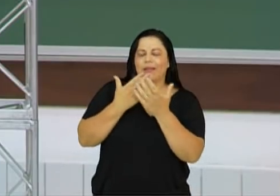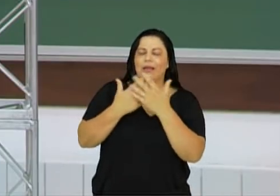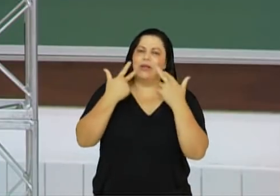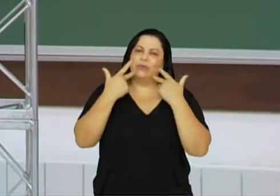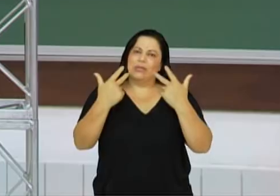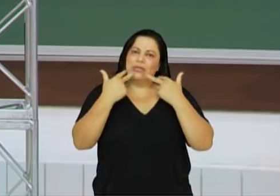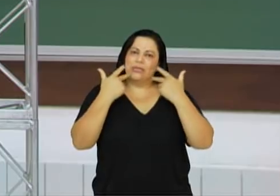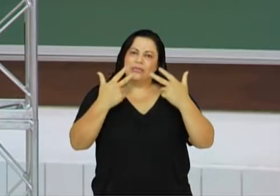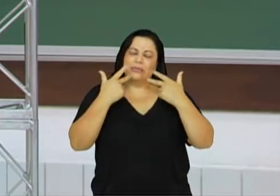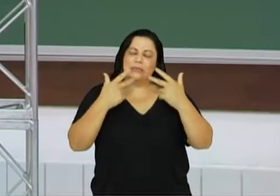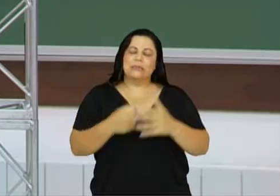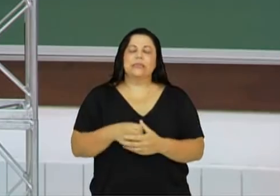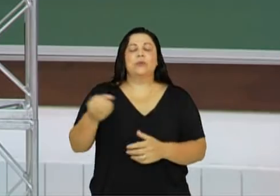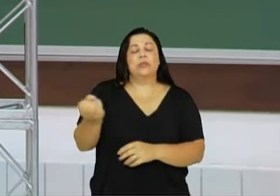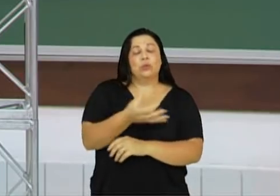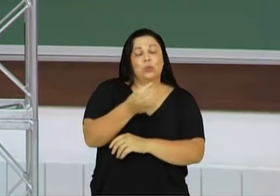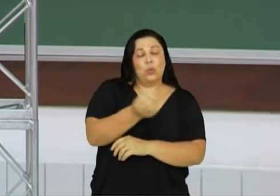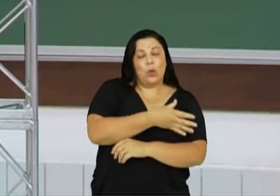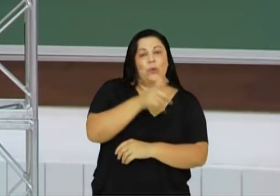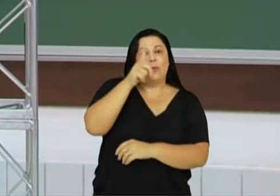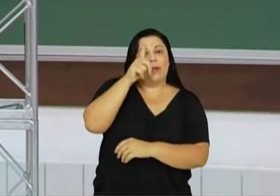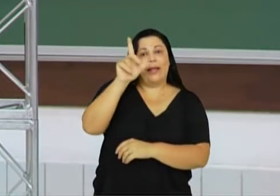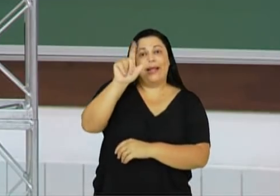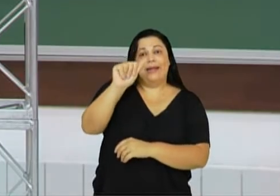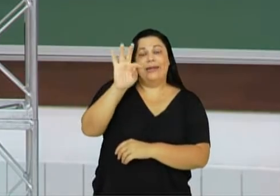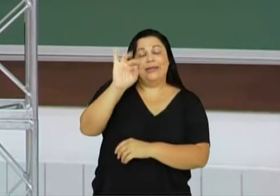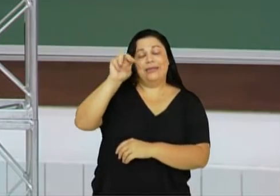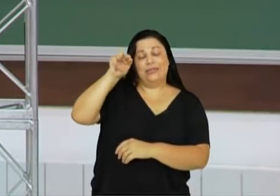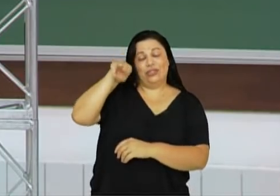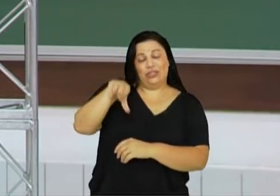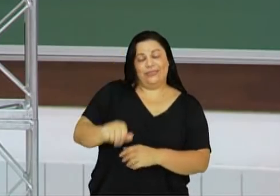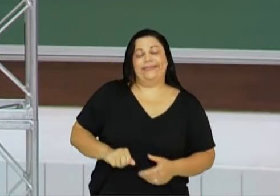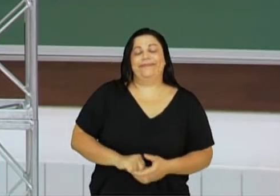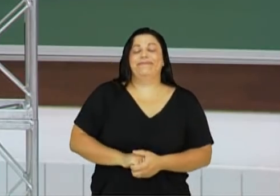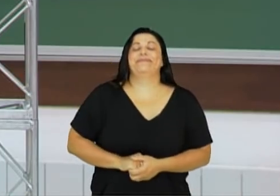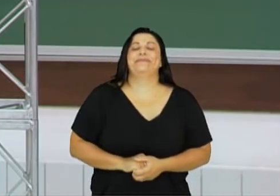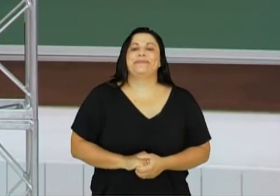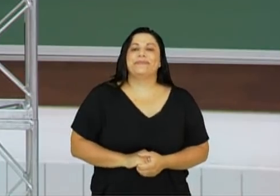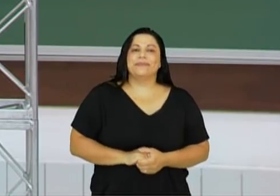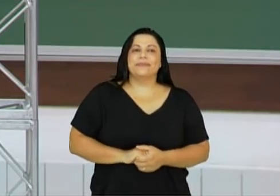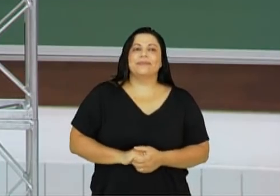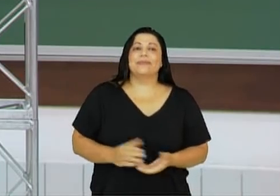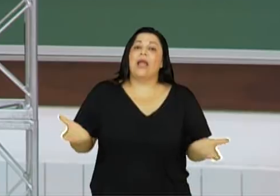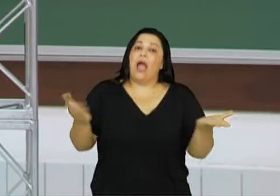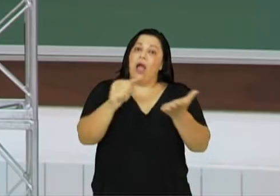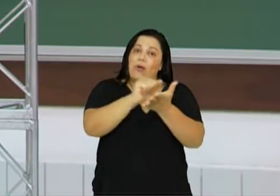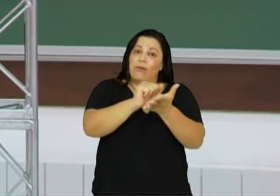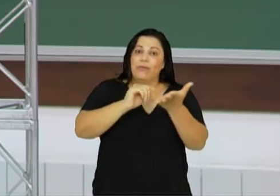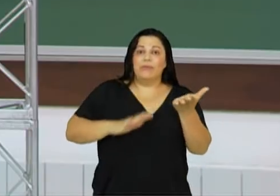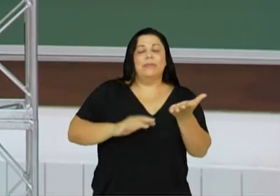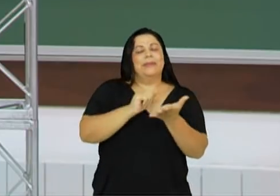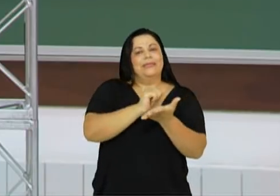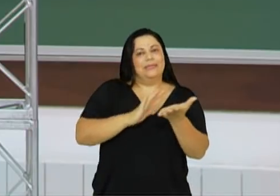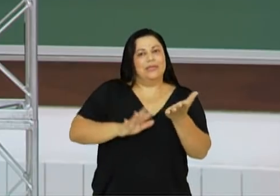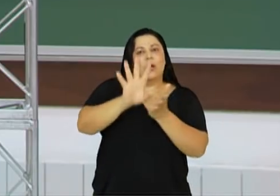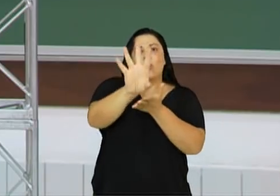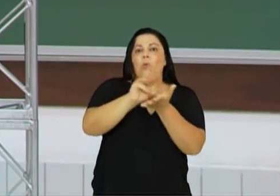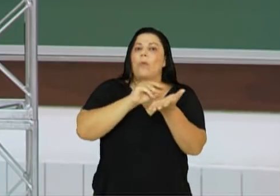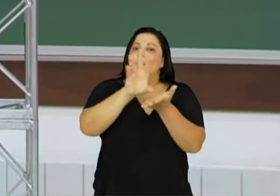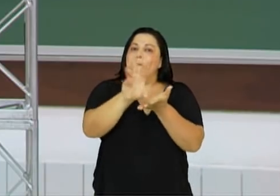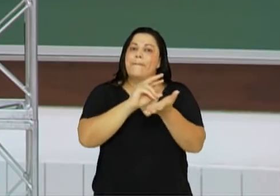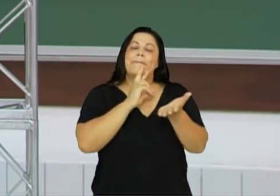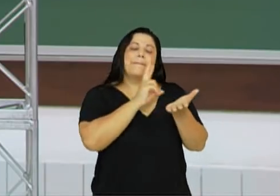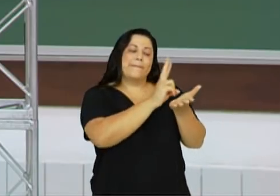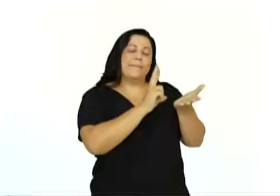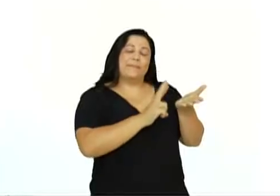das línguas neolatinas. Então, spa também é uma expressão que descende do latim. Vamos fazer uma atividade agora, copia e responda